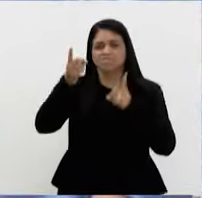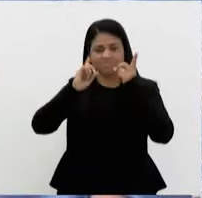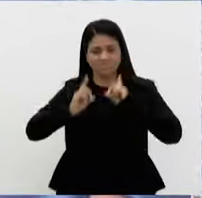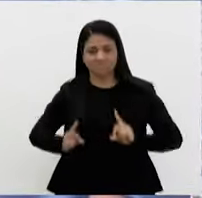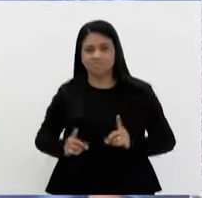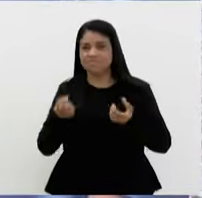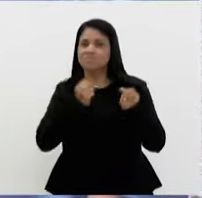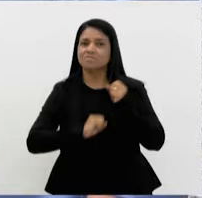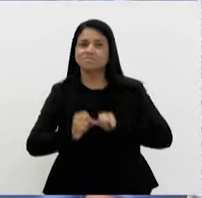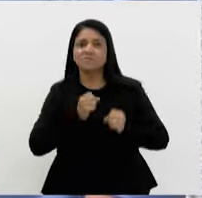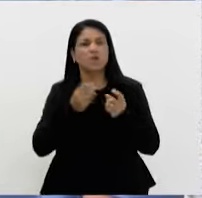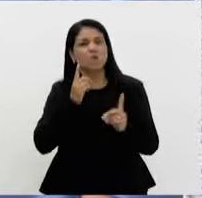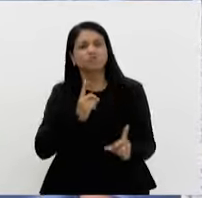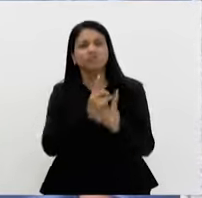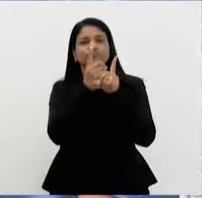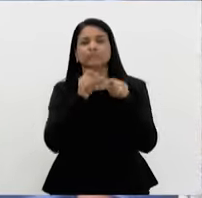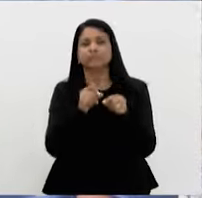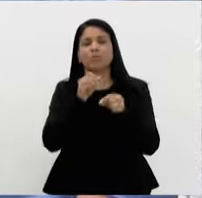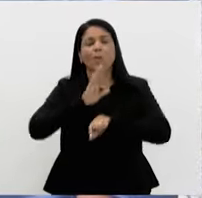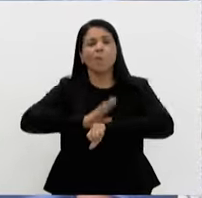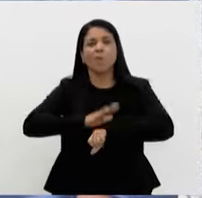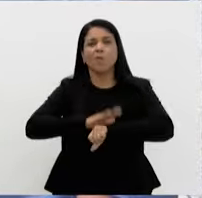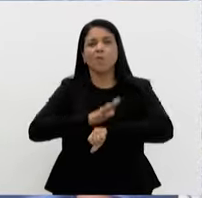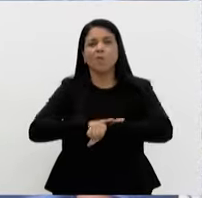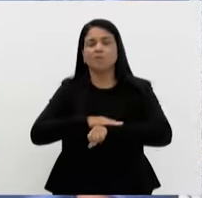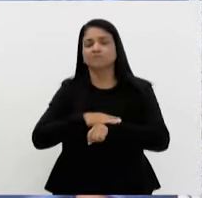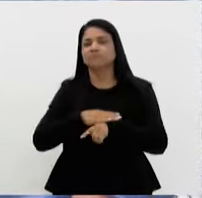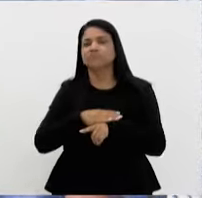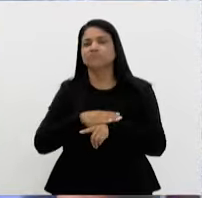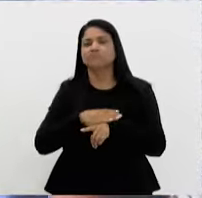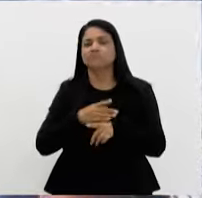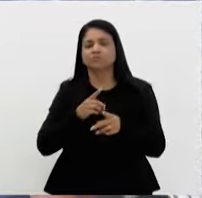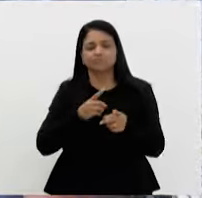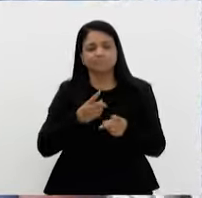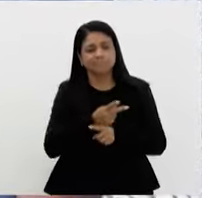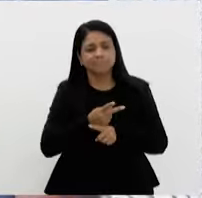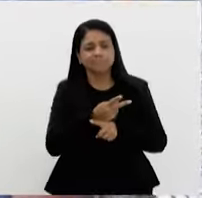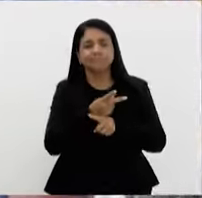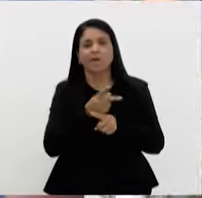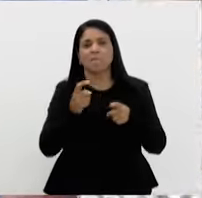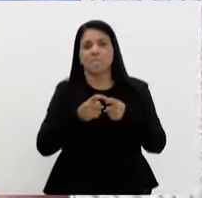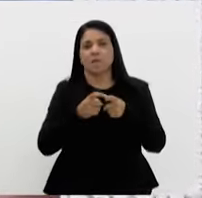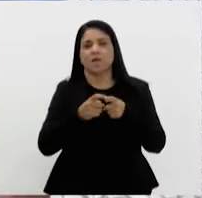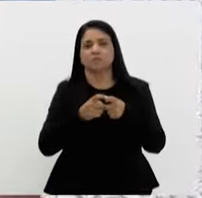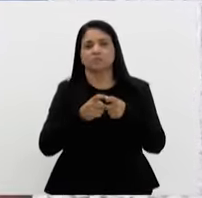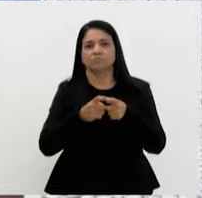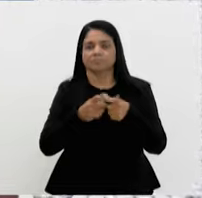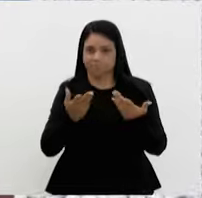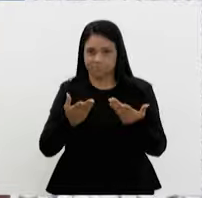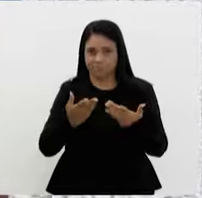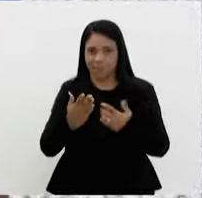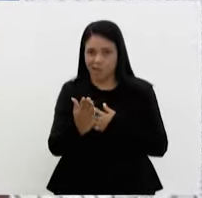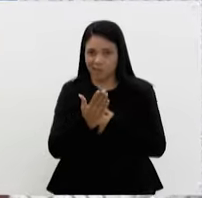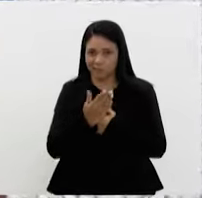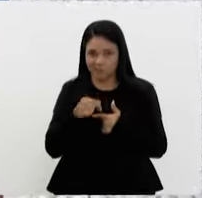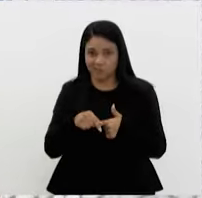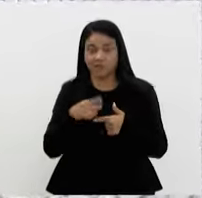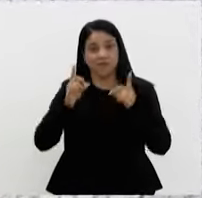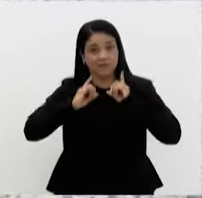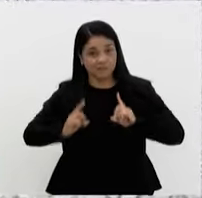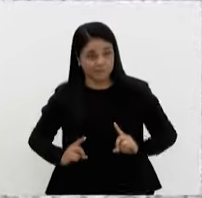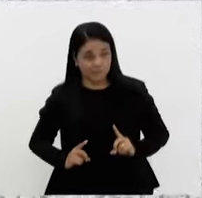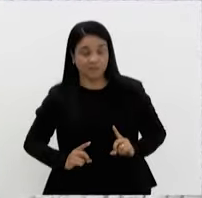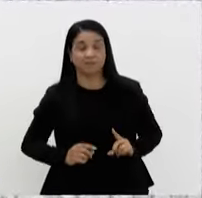qual o momento, como identificar o momento ideal para buscar a ajuda de um profissional? Então, é uma ótima pergunta também. Tanto a depressão